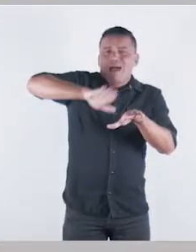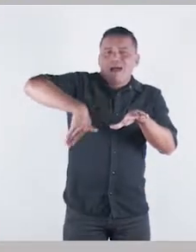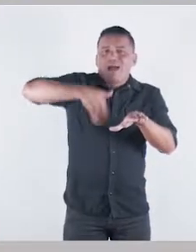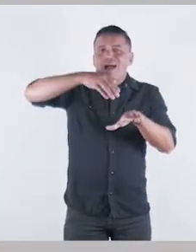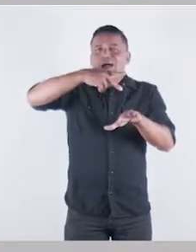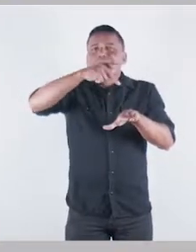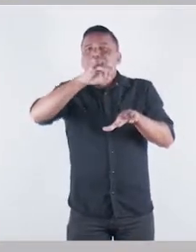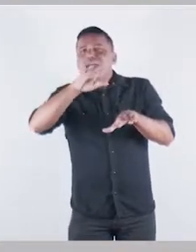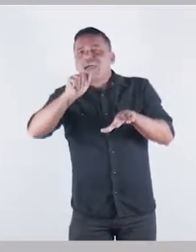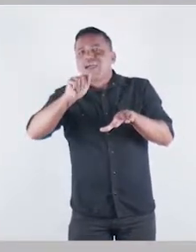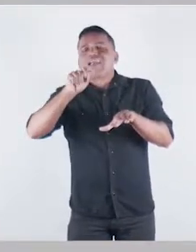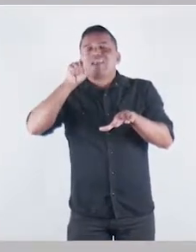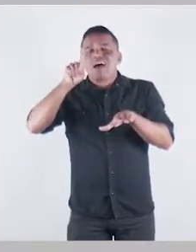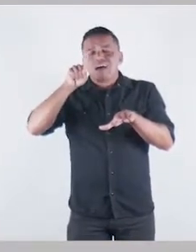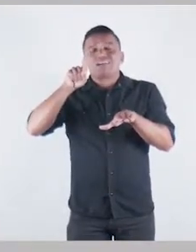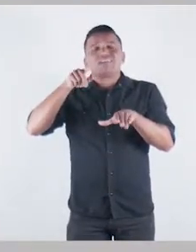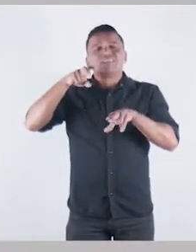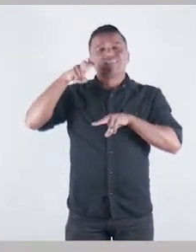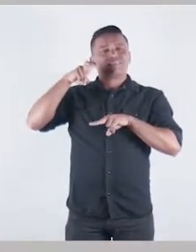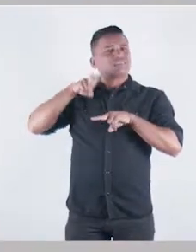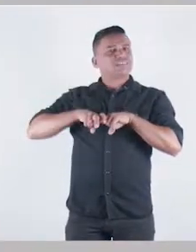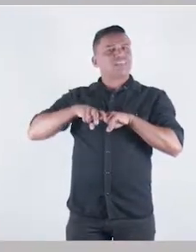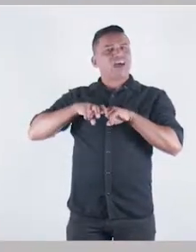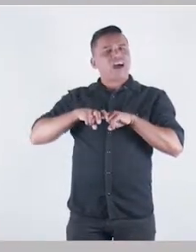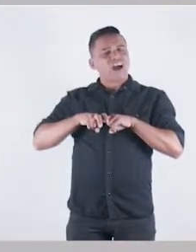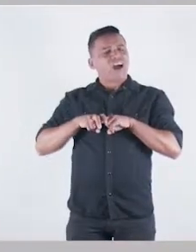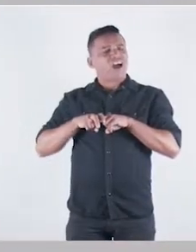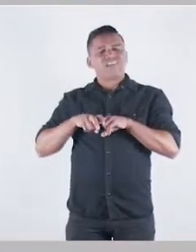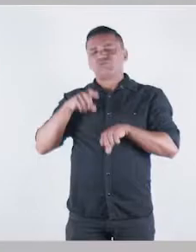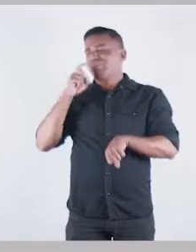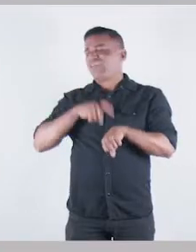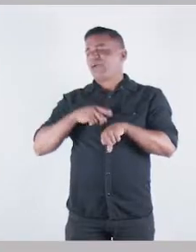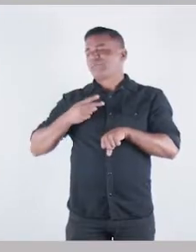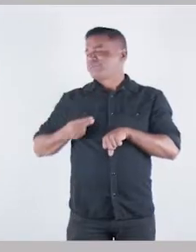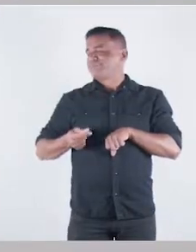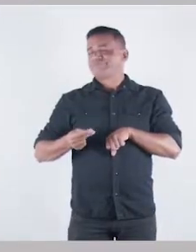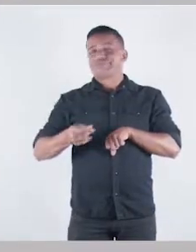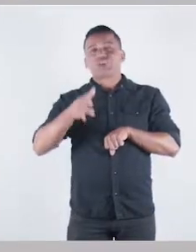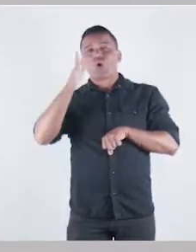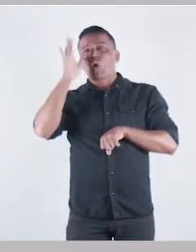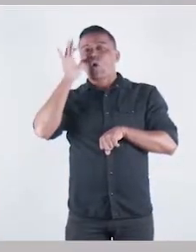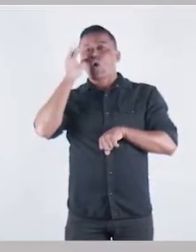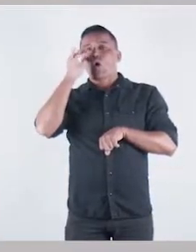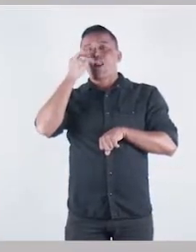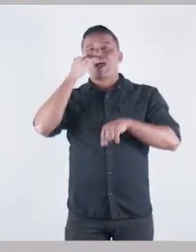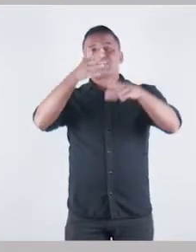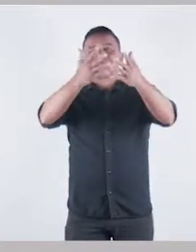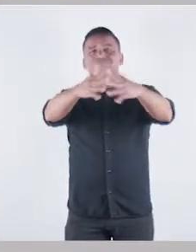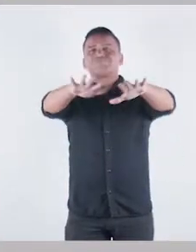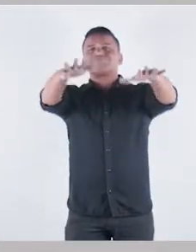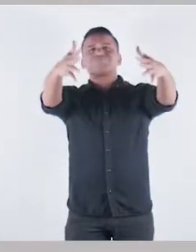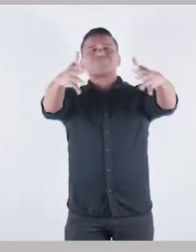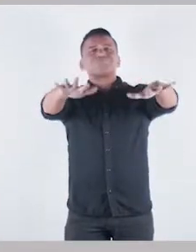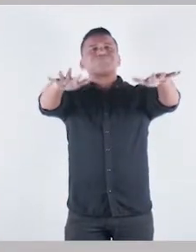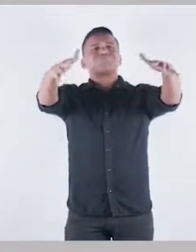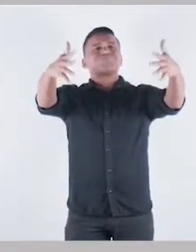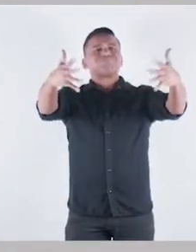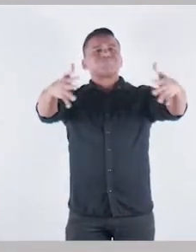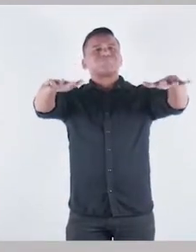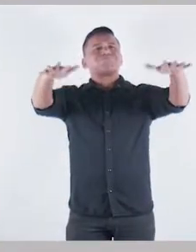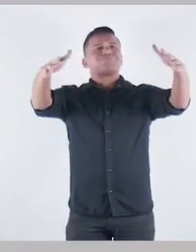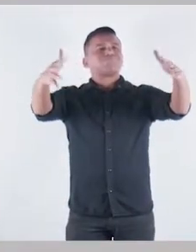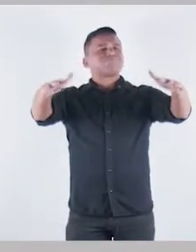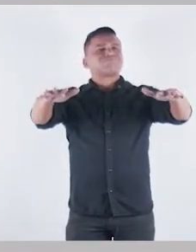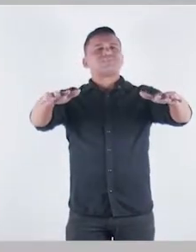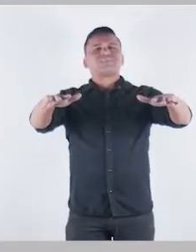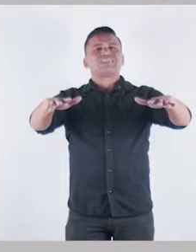Sentado ali, por finito tempo, fico olhando aquela merda de Oceano Atlântico que interrompeu